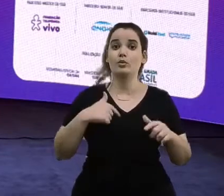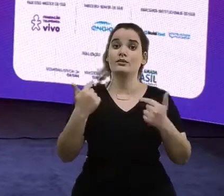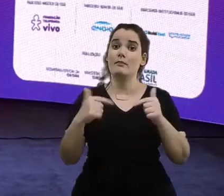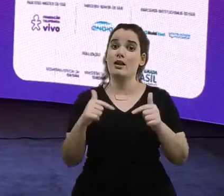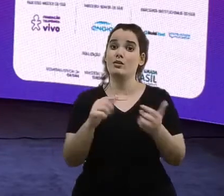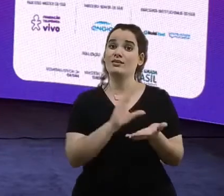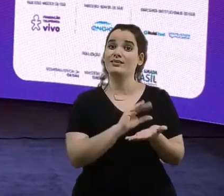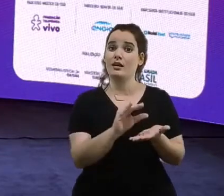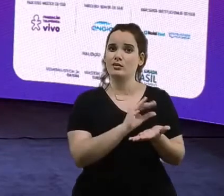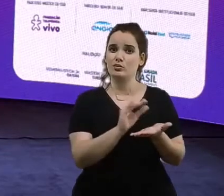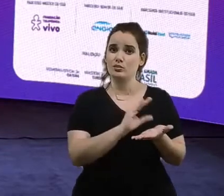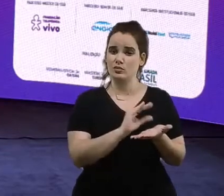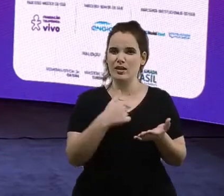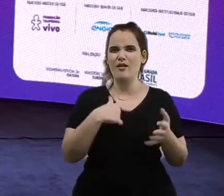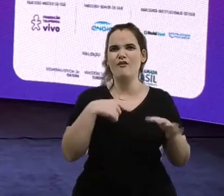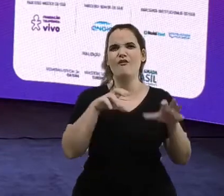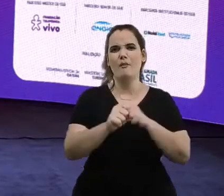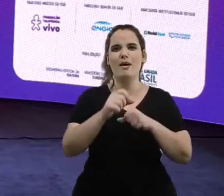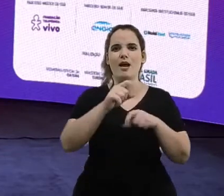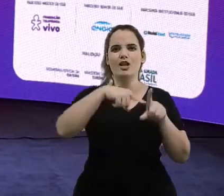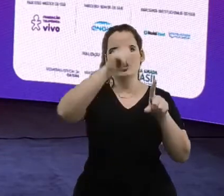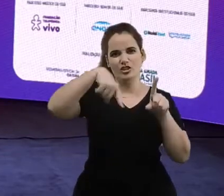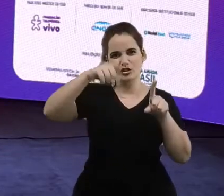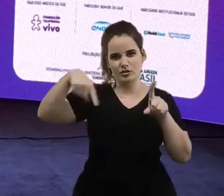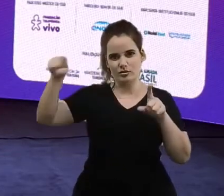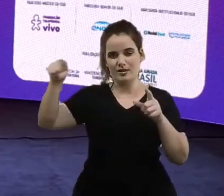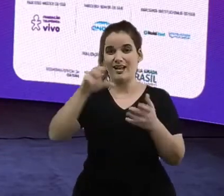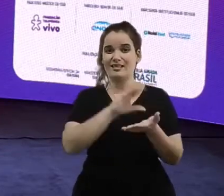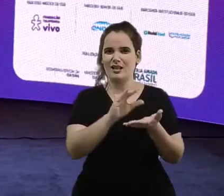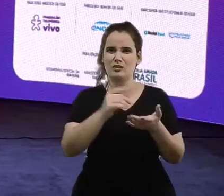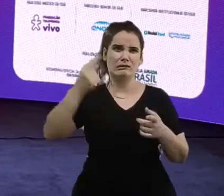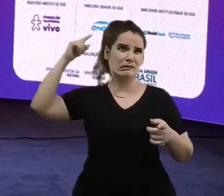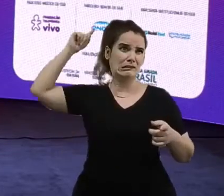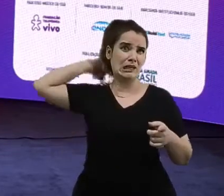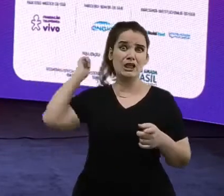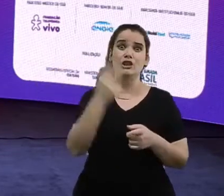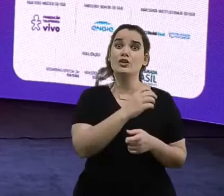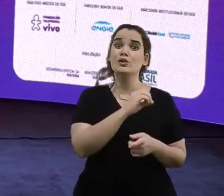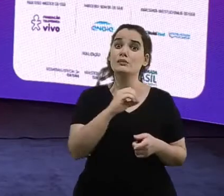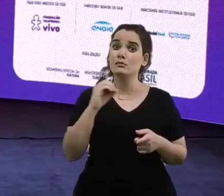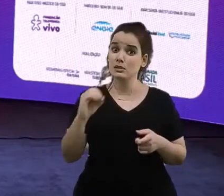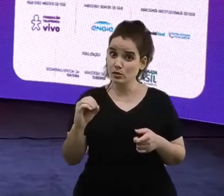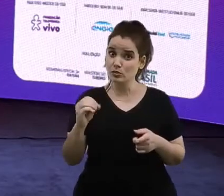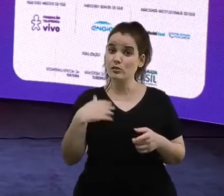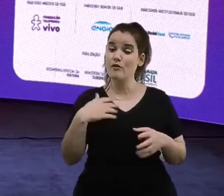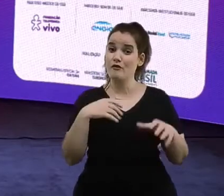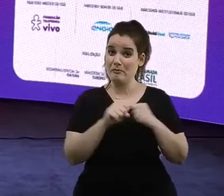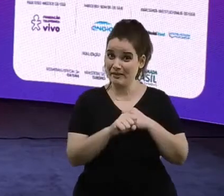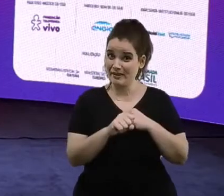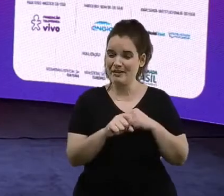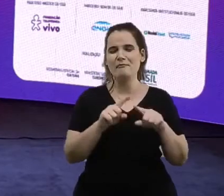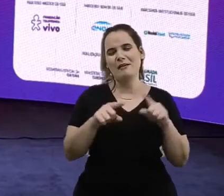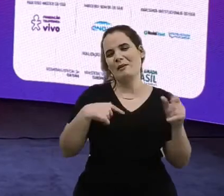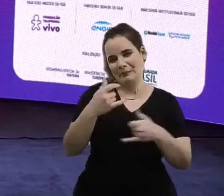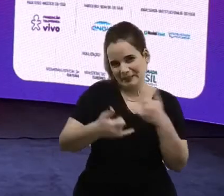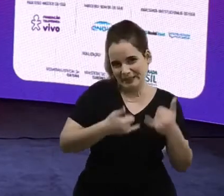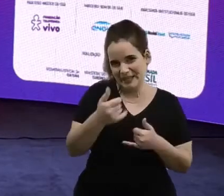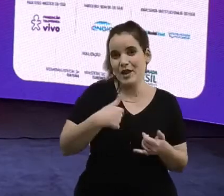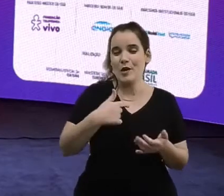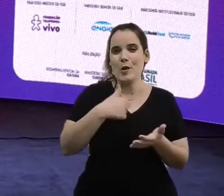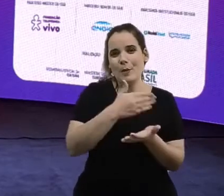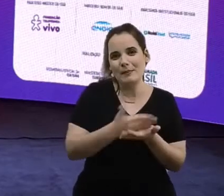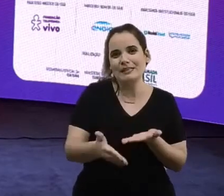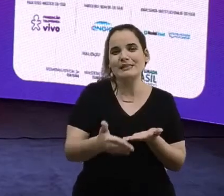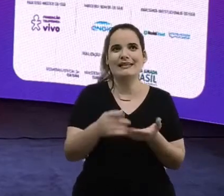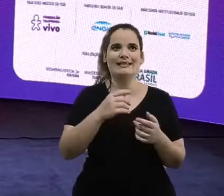em estatística na Universidade Federal do Rio Grande do Sul, em 2000, mas, na verdade, eu brinco que eu comecei com a minha paixão pela estatística